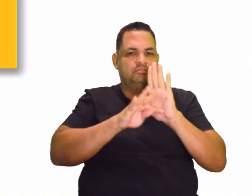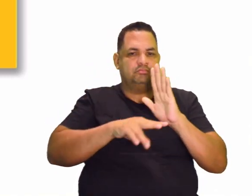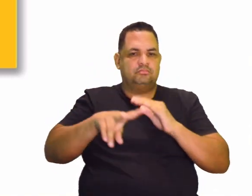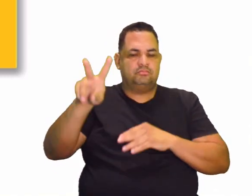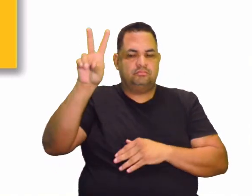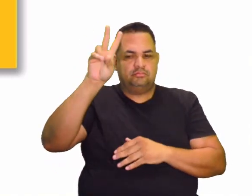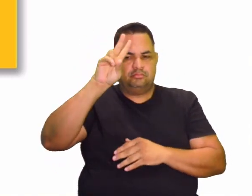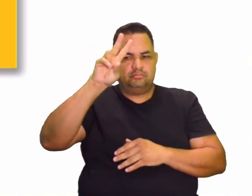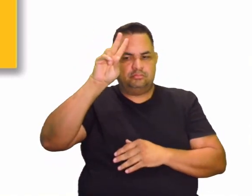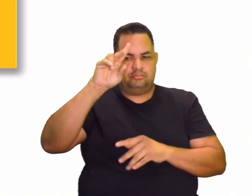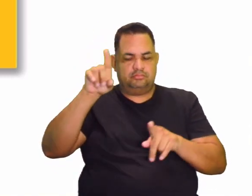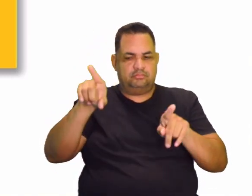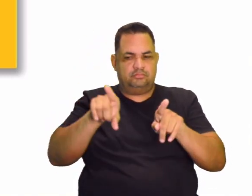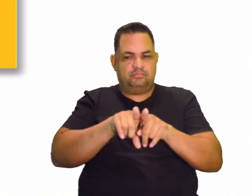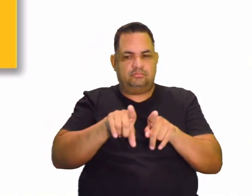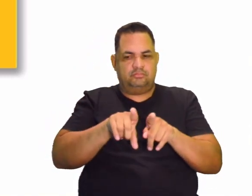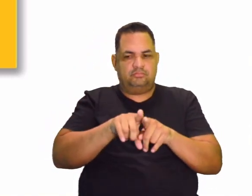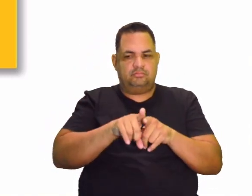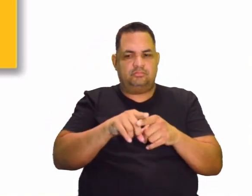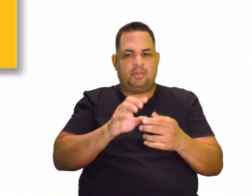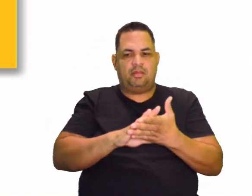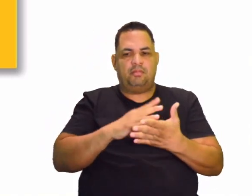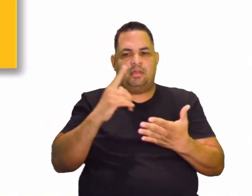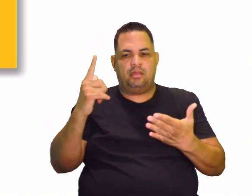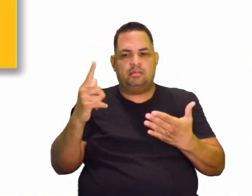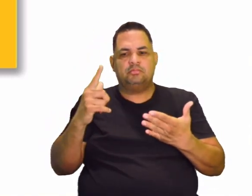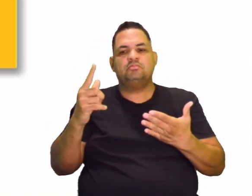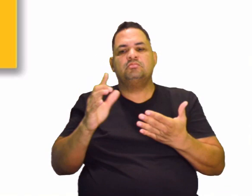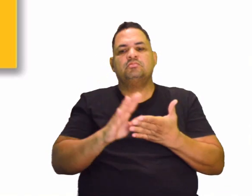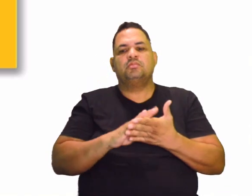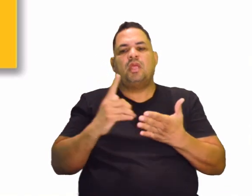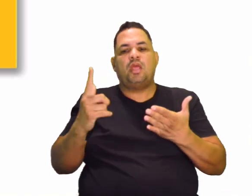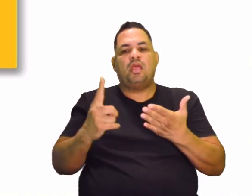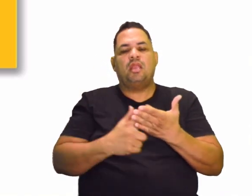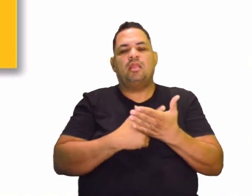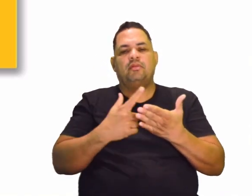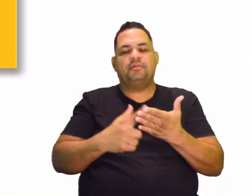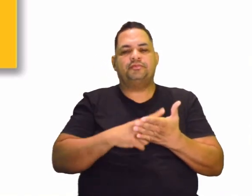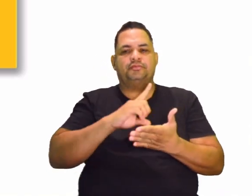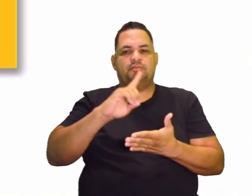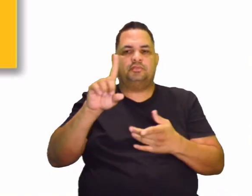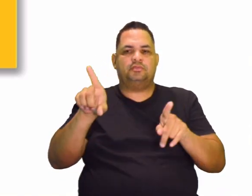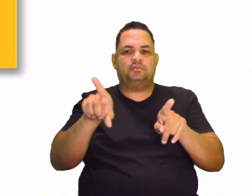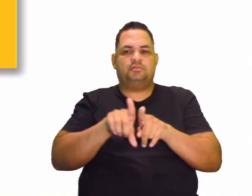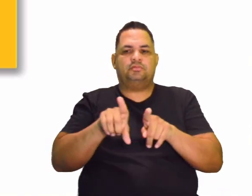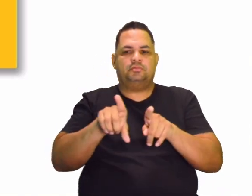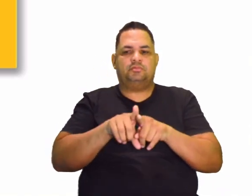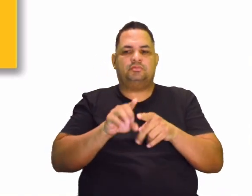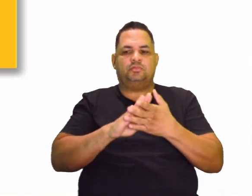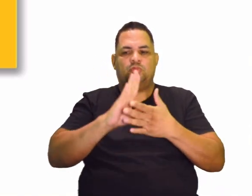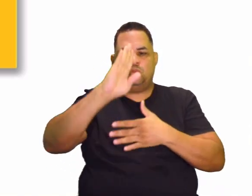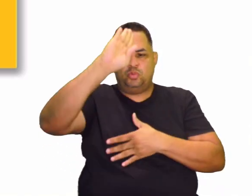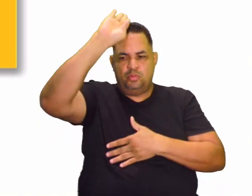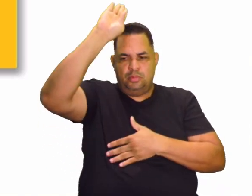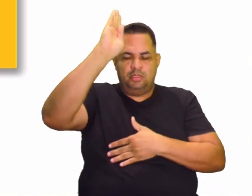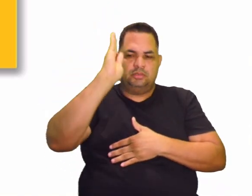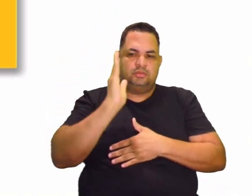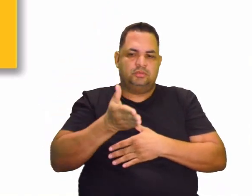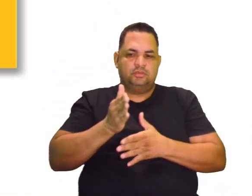histórico, também textos bíblicos, vocês observam que os romanos já dominavam ali muitas